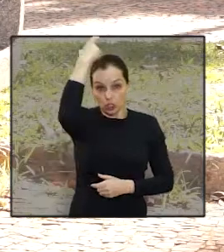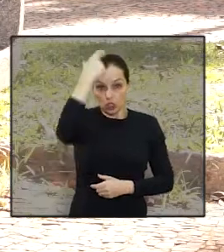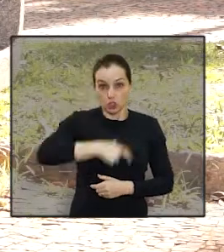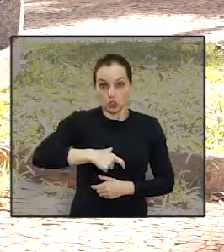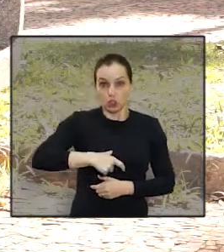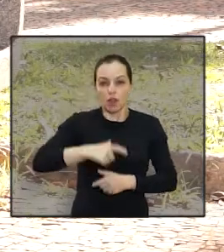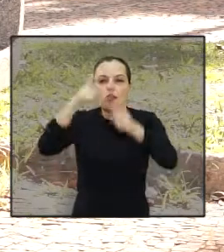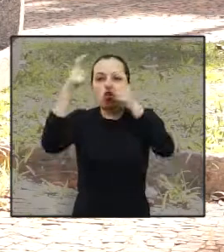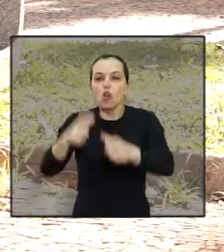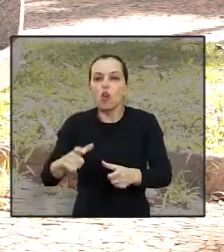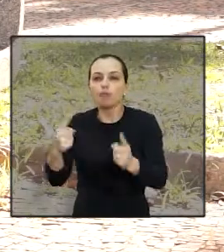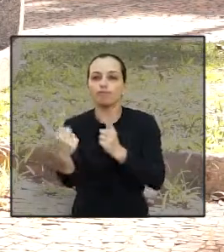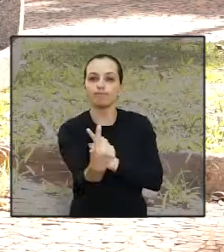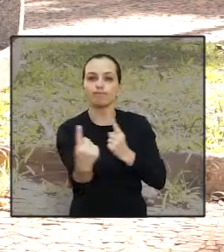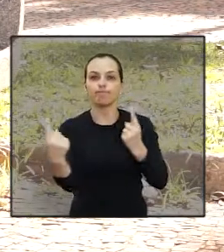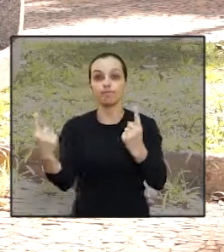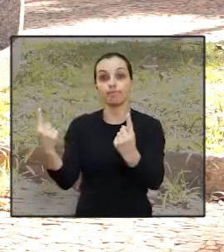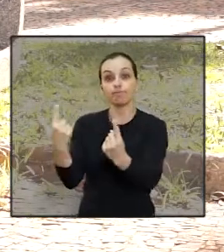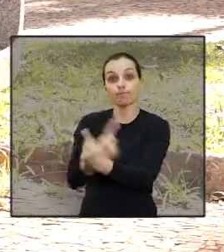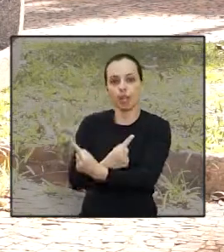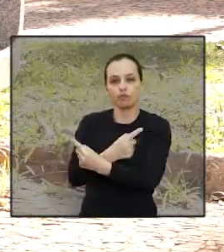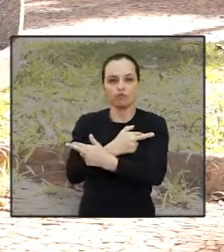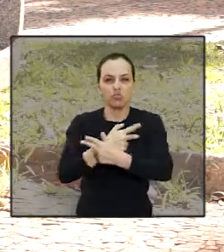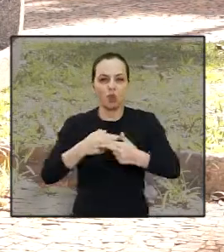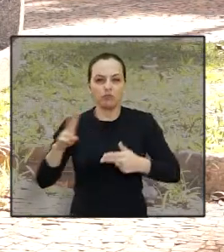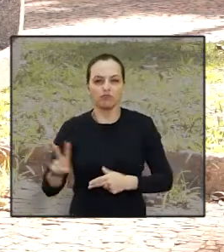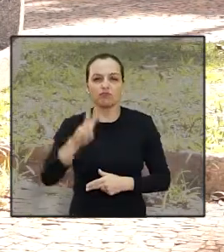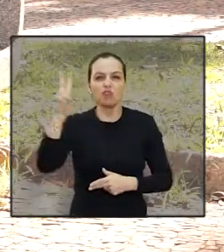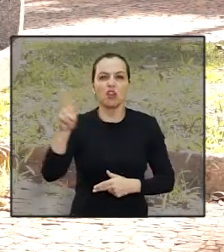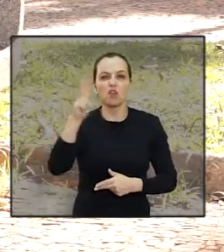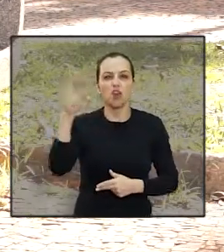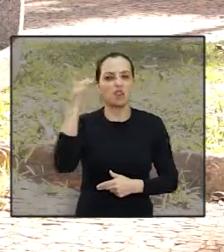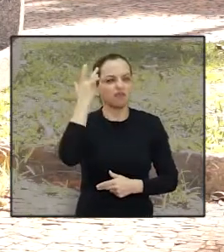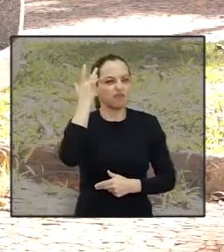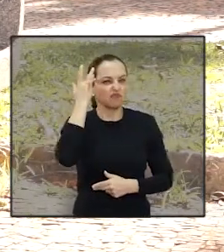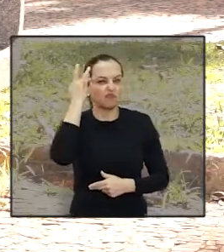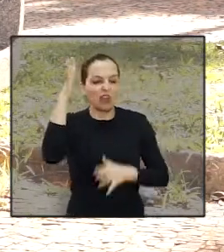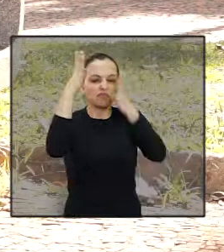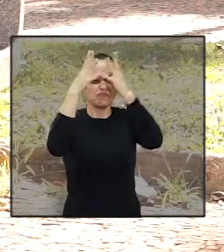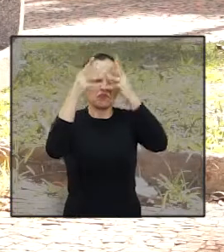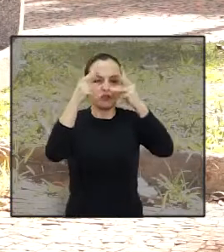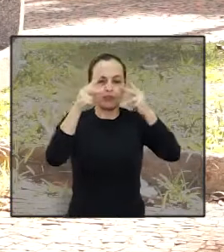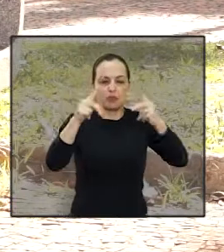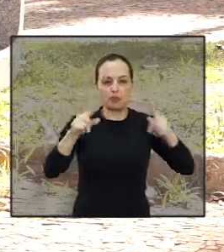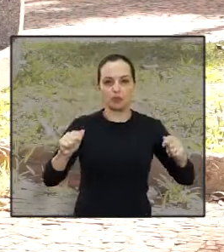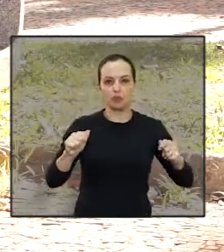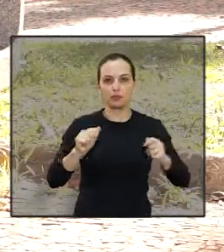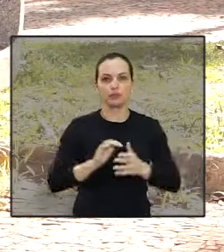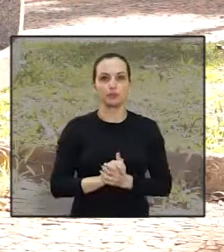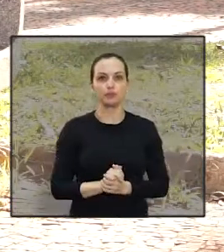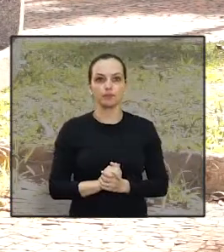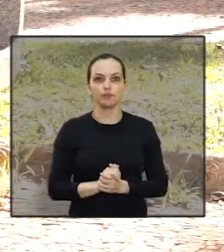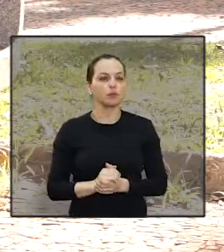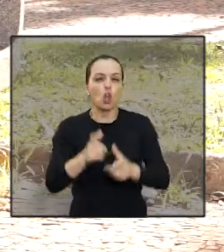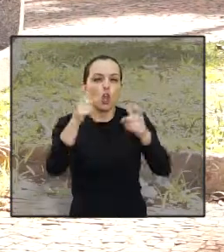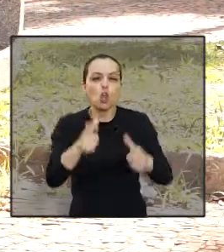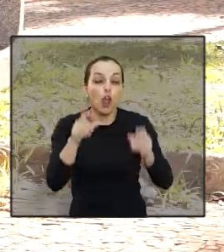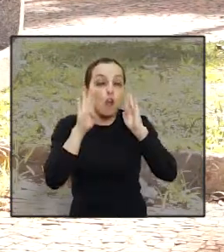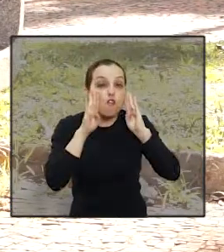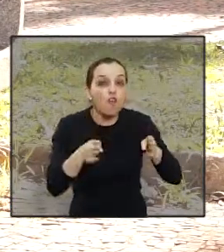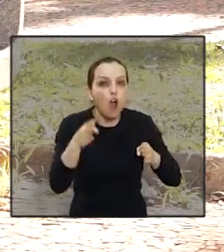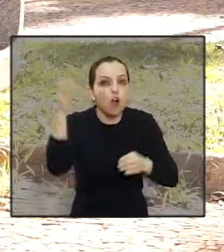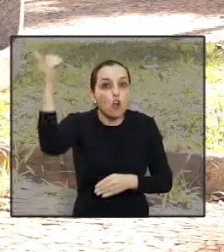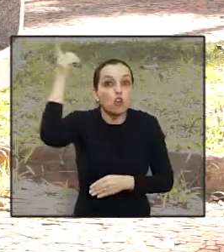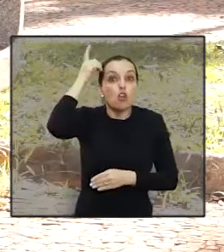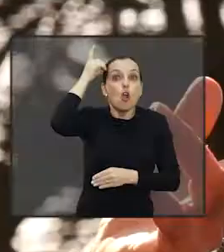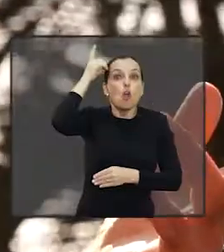lugar é o próprio homem e o homem é o próprio lugar. Valores que se consomem para quem não souber conjugar. Então, se o poeta procurar um local